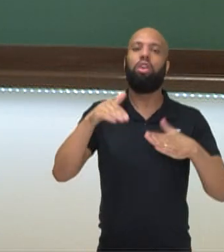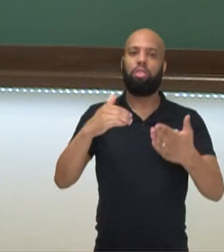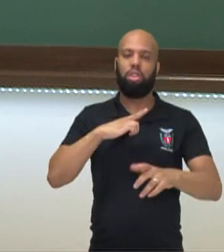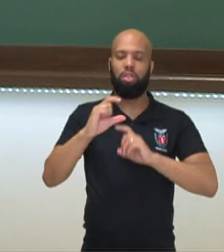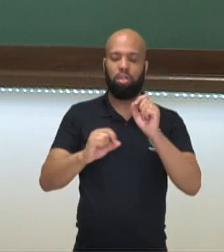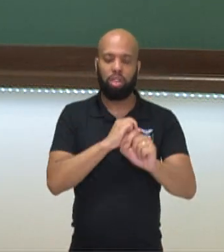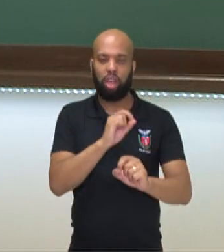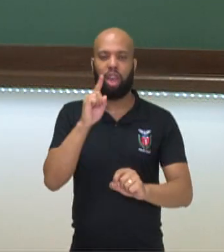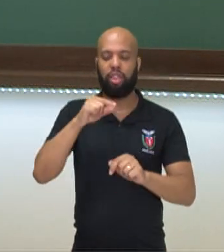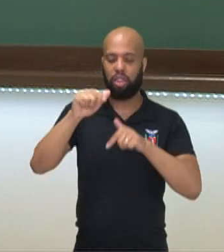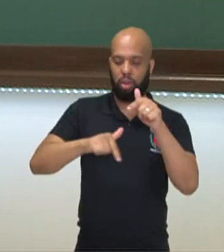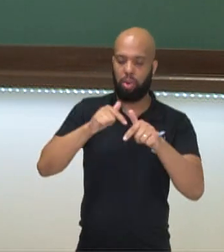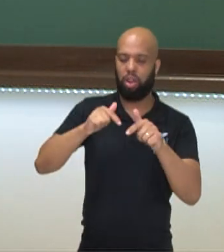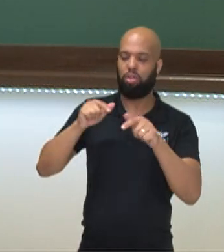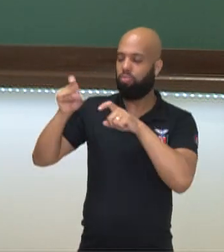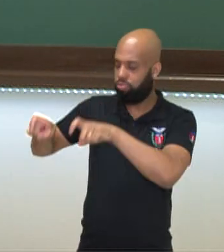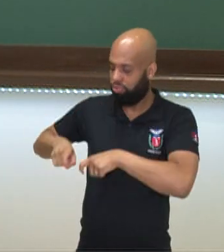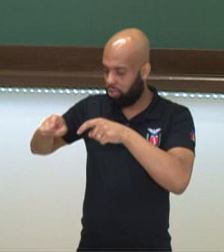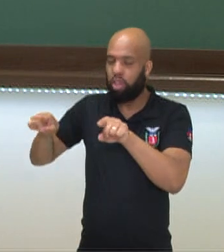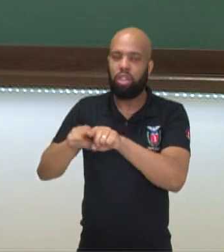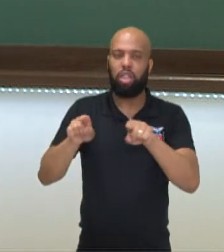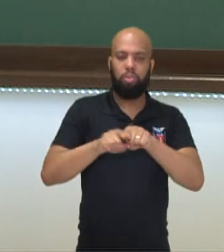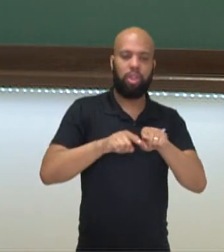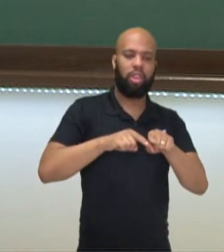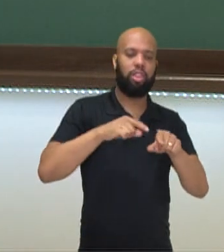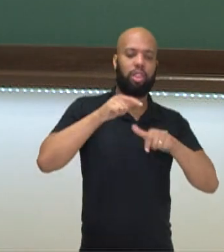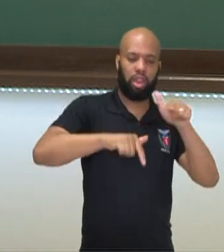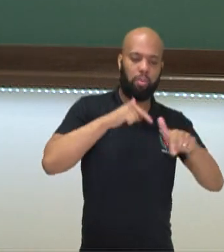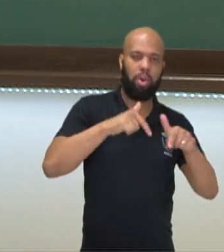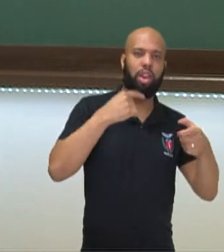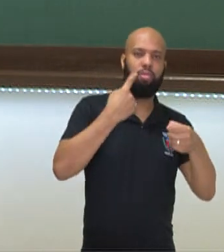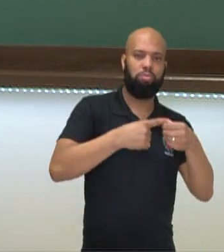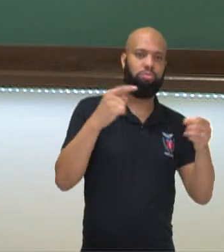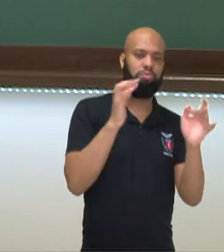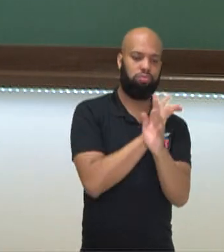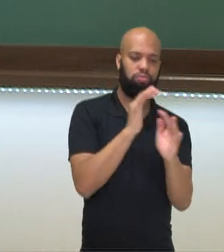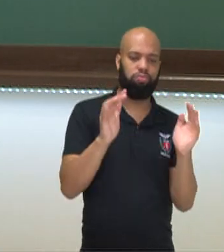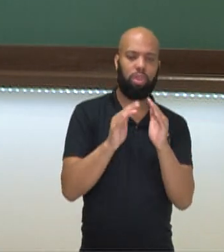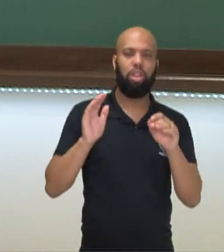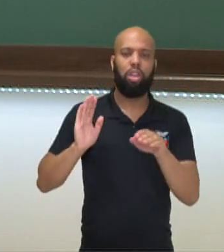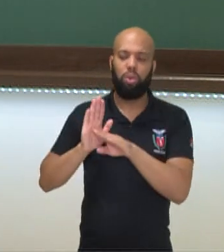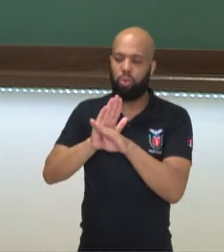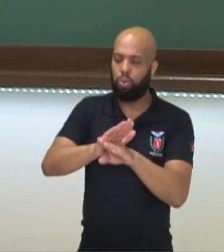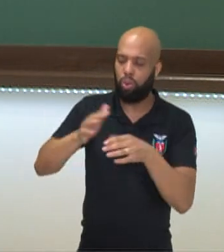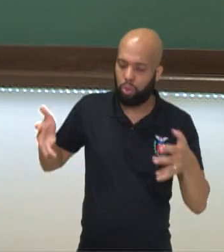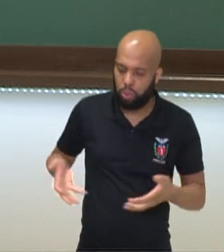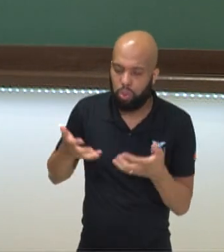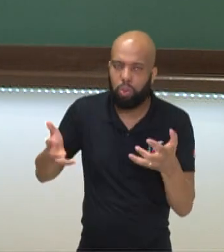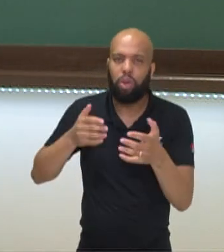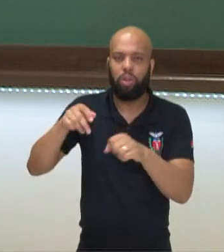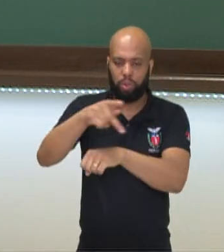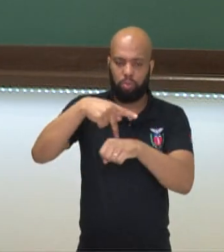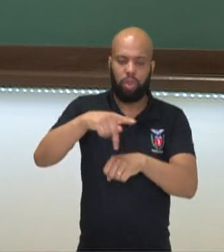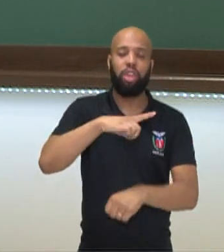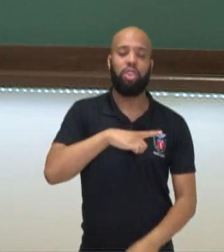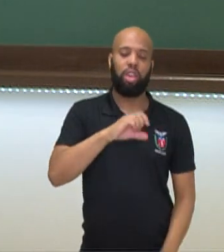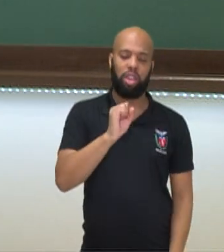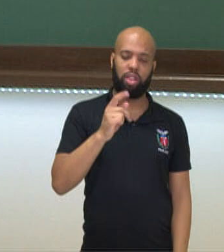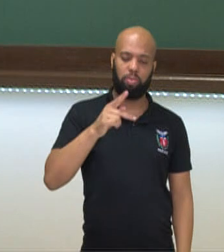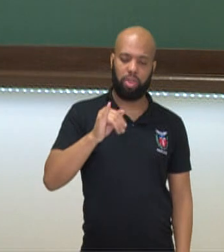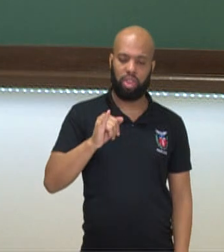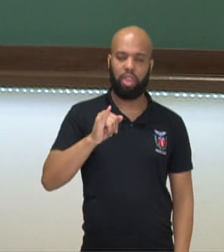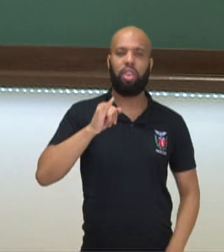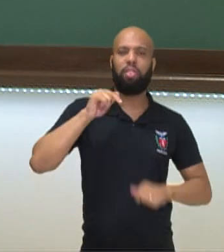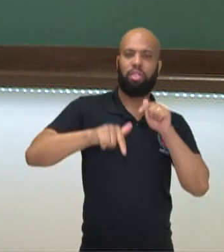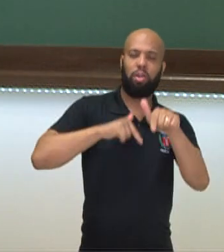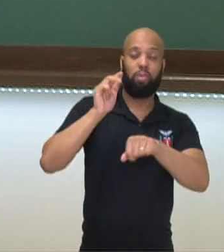seja trabalhador urbano, mas trabalhar, ajudar no desenvolvimento do país. E o SPI, Serviço de Proteção